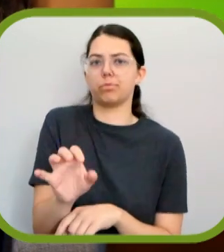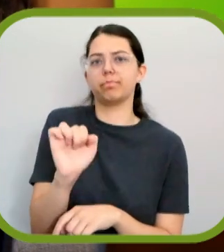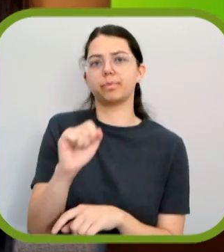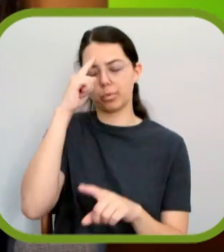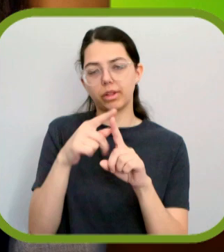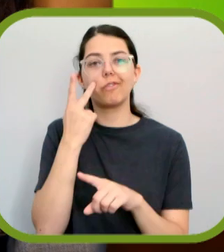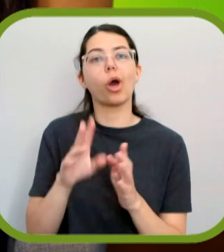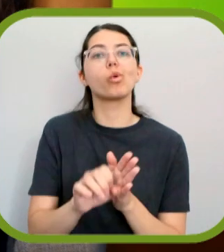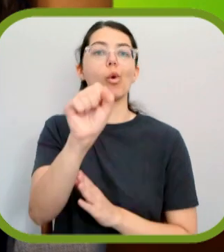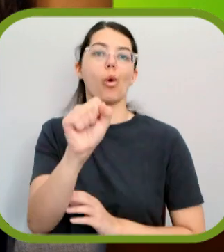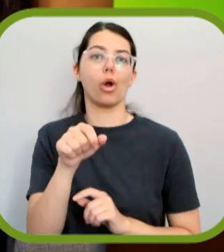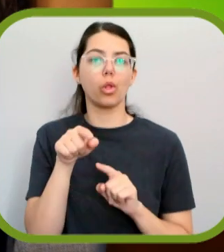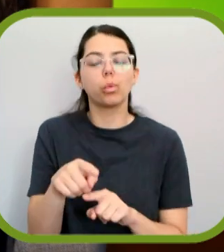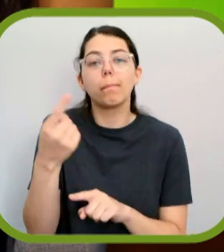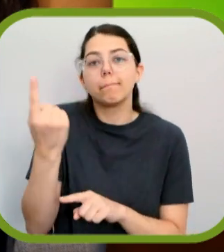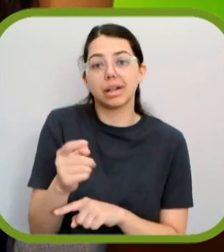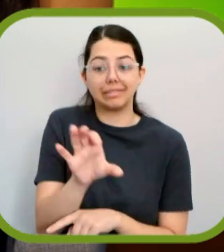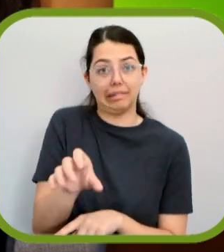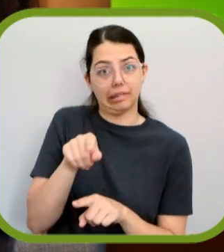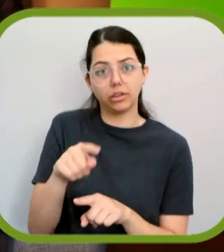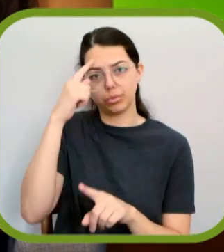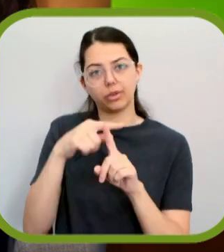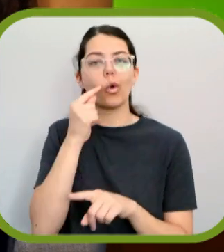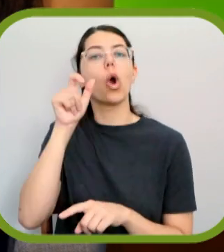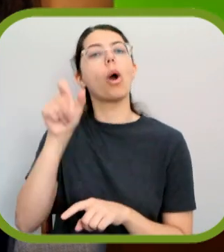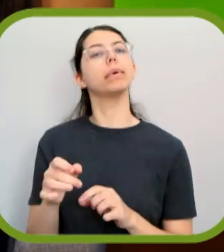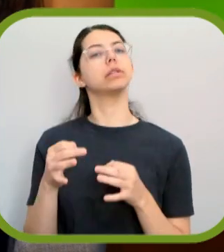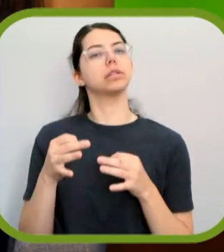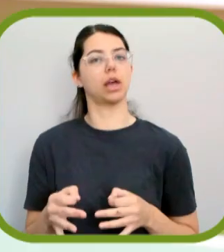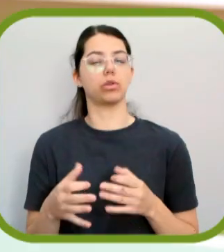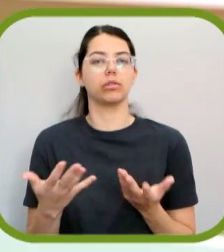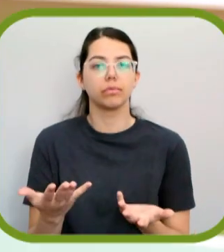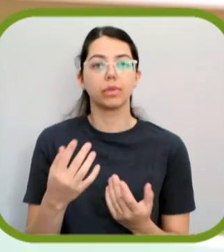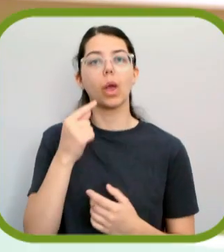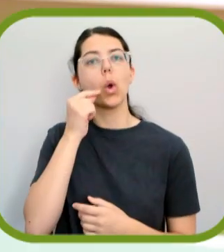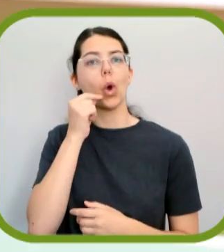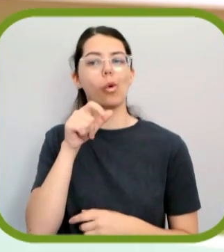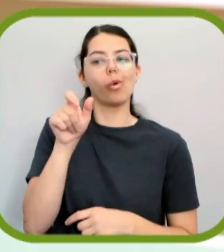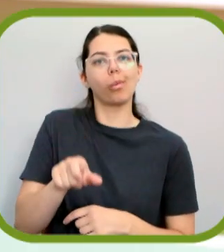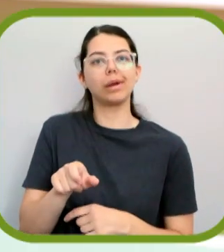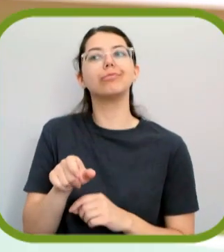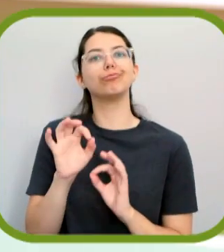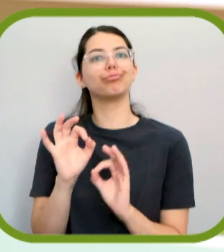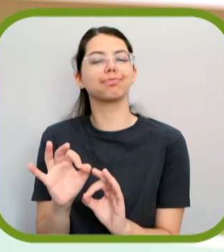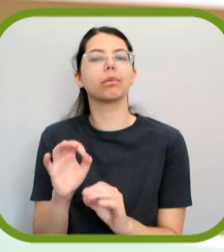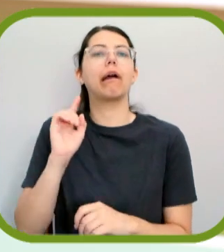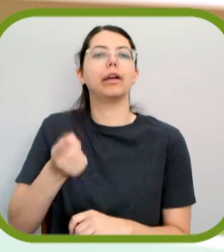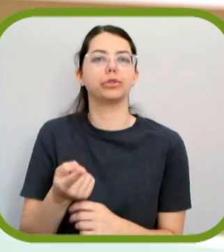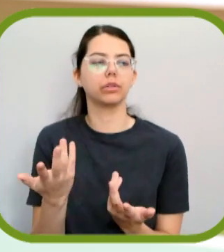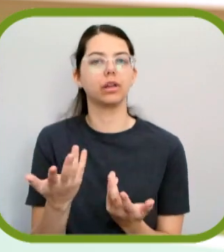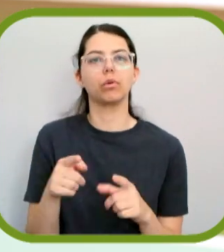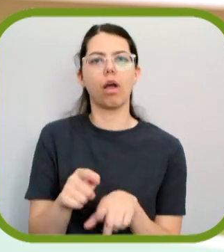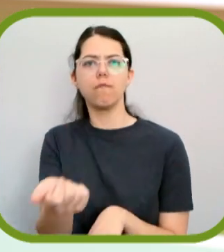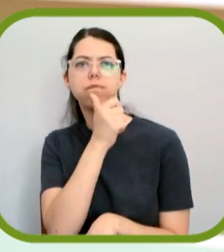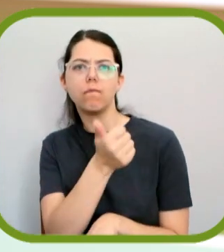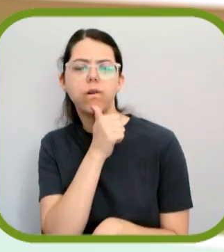que tu tens que ser assim para ter uma vida de sucesso. Tu tens que ser assim para seres um homem a sério. Quando masculinidade e ser